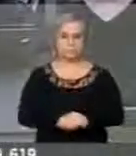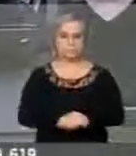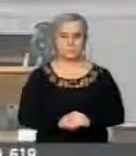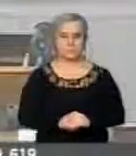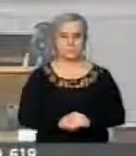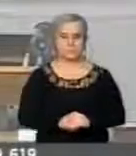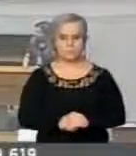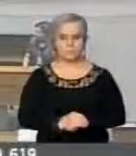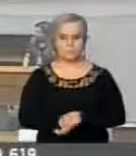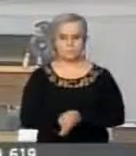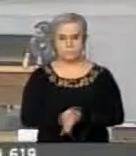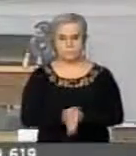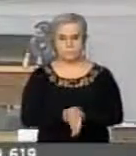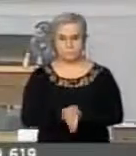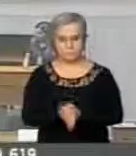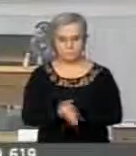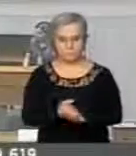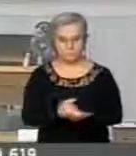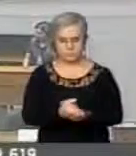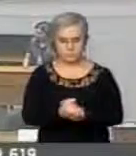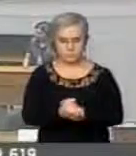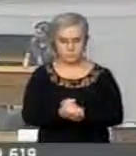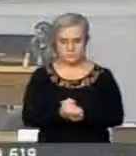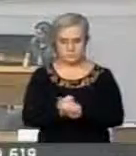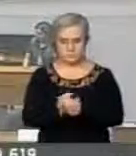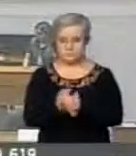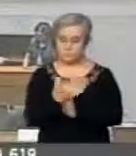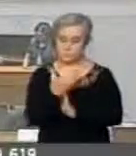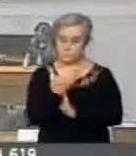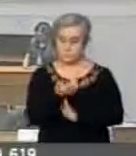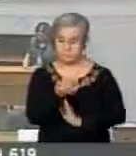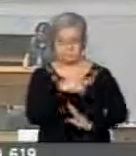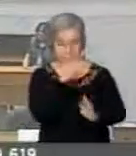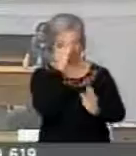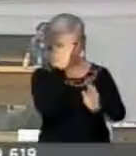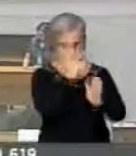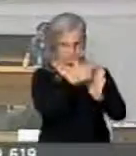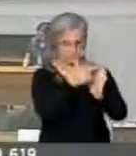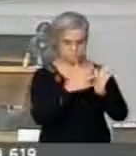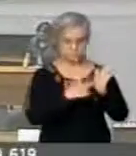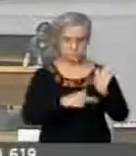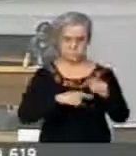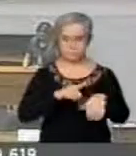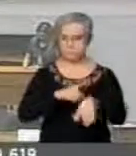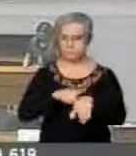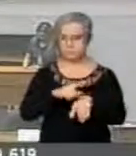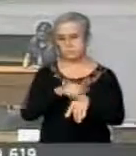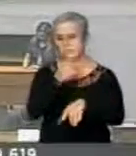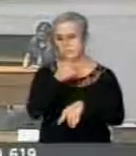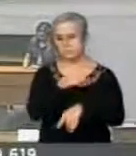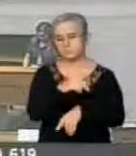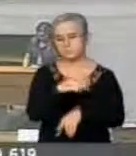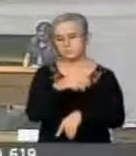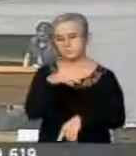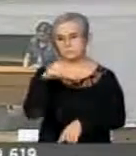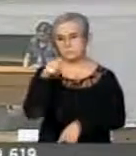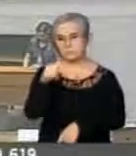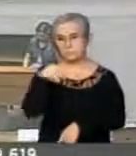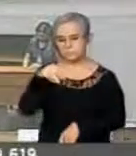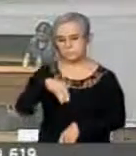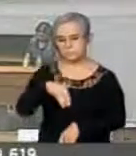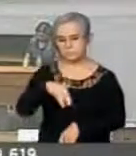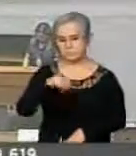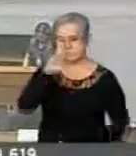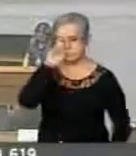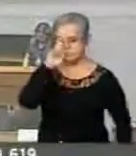Obrigado. Nobre líder, eu agradeço a Vossa Excelência, regimentalmente, tem o tempo do partido de Vossa Excelência, que é 7 minutos. Presidente